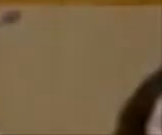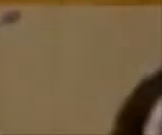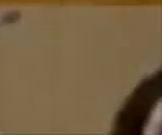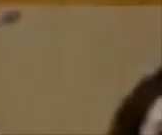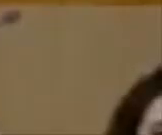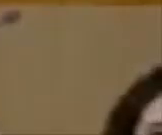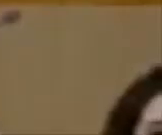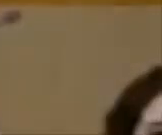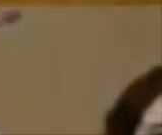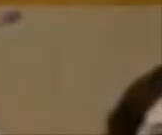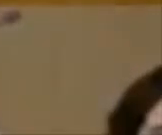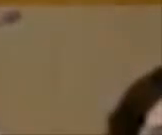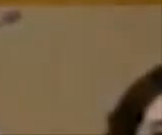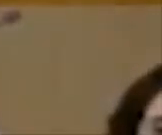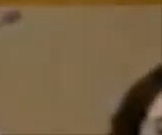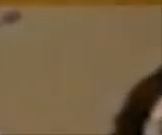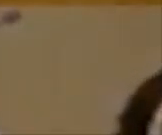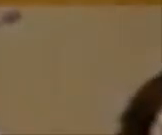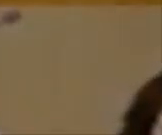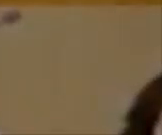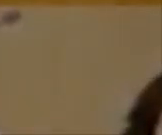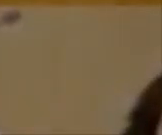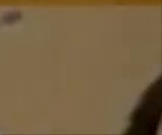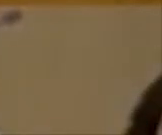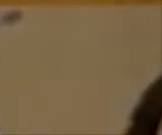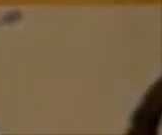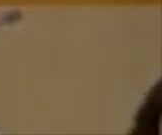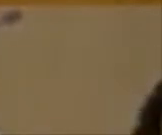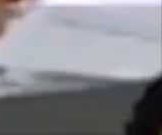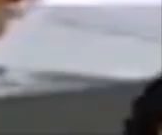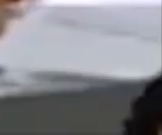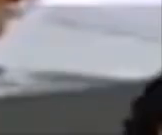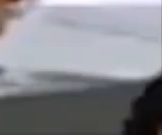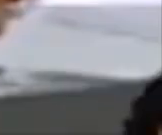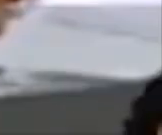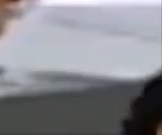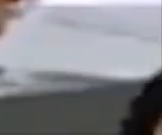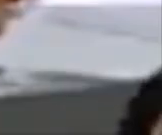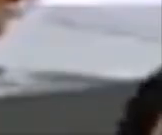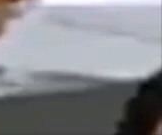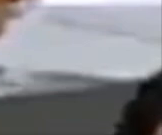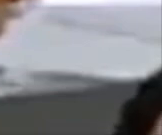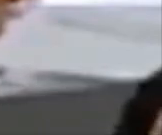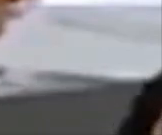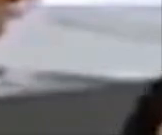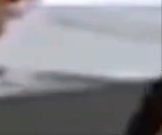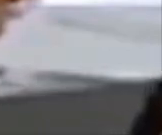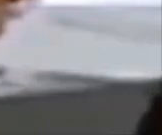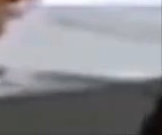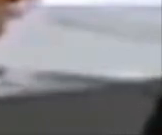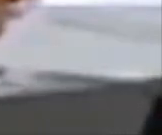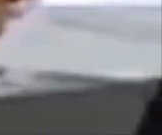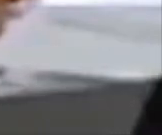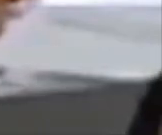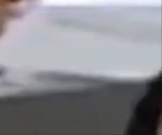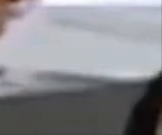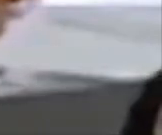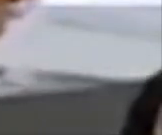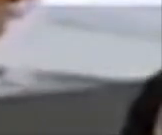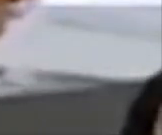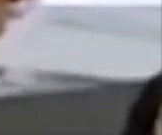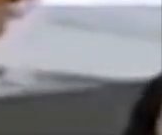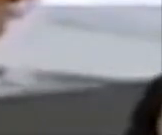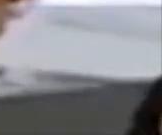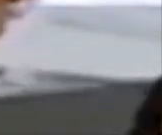ligação entre a OAB e caixas, excessos tributários prejudicariam a própria entidade. A autonomia